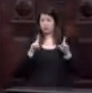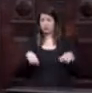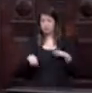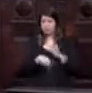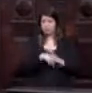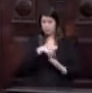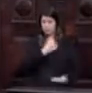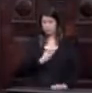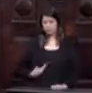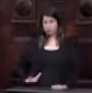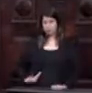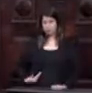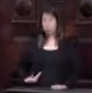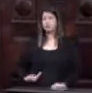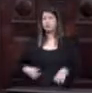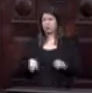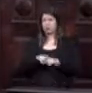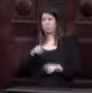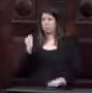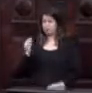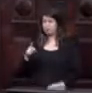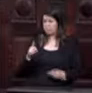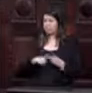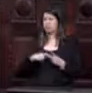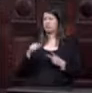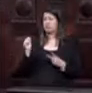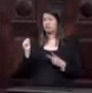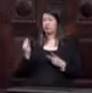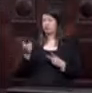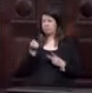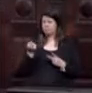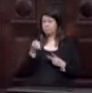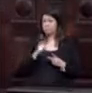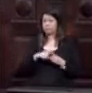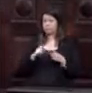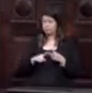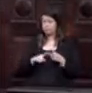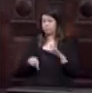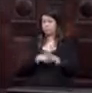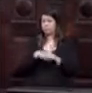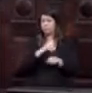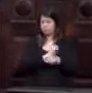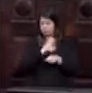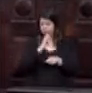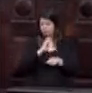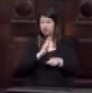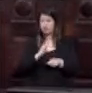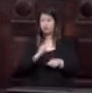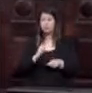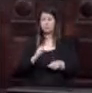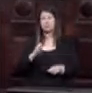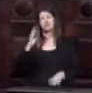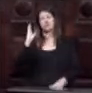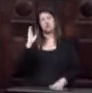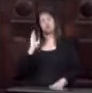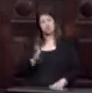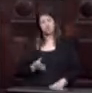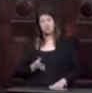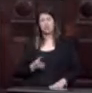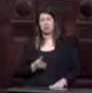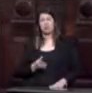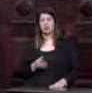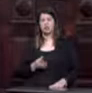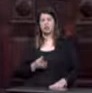público, principalmente os inativos e pensionistas do Poder Executivo, já foram